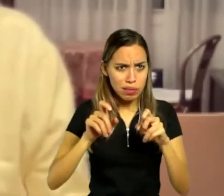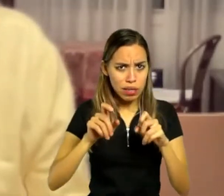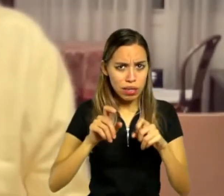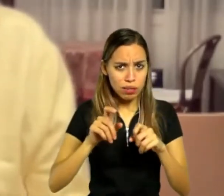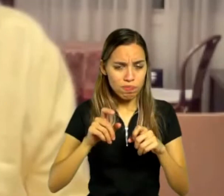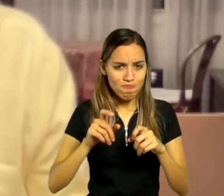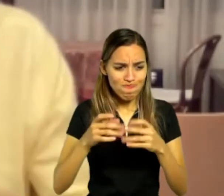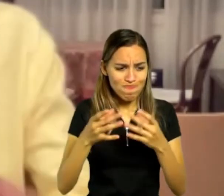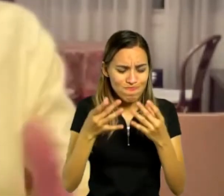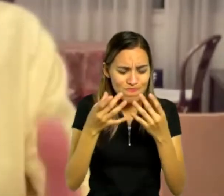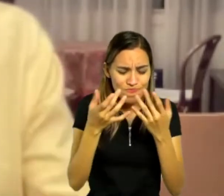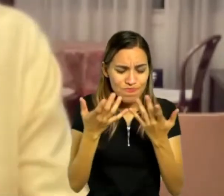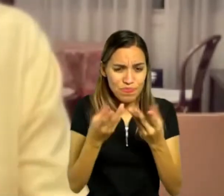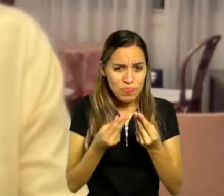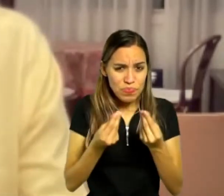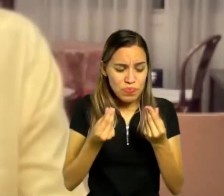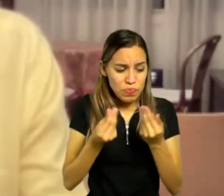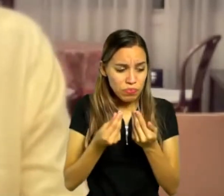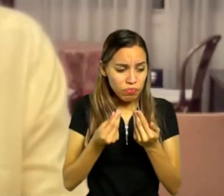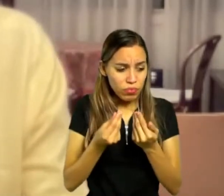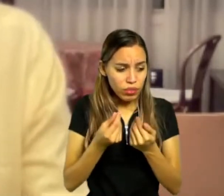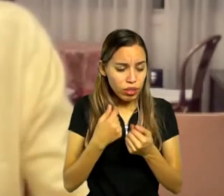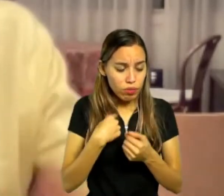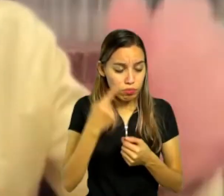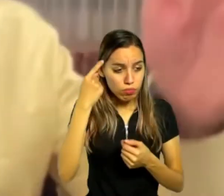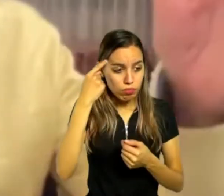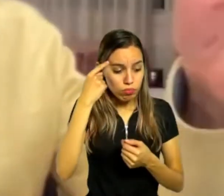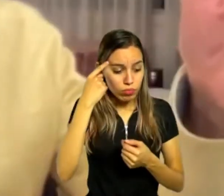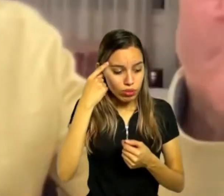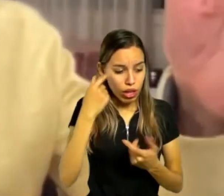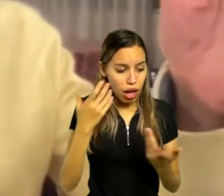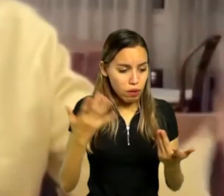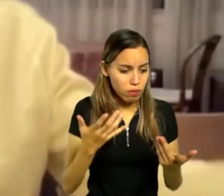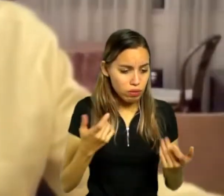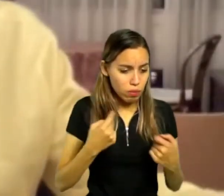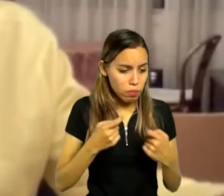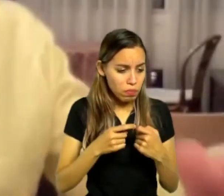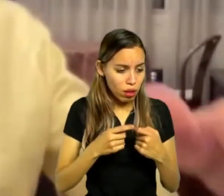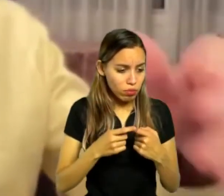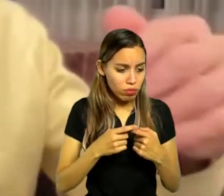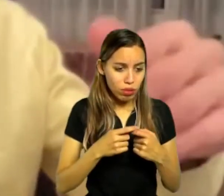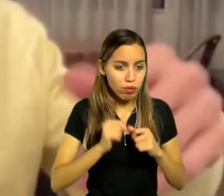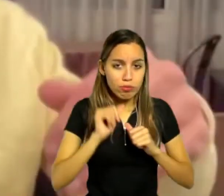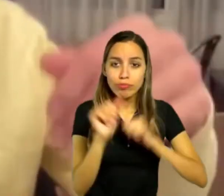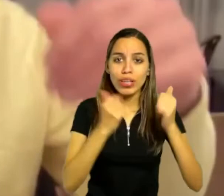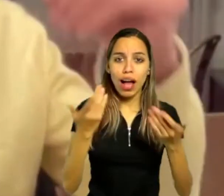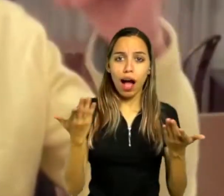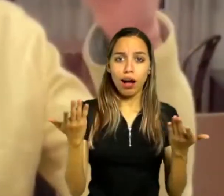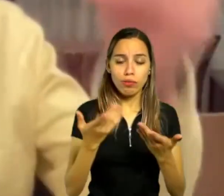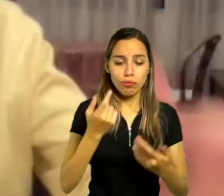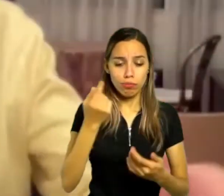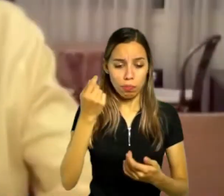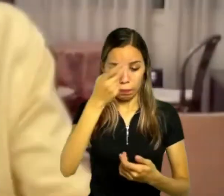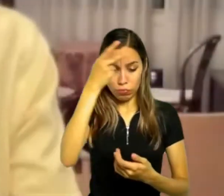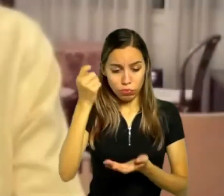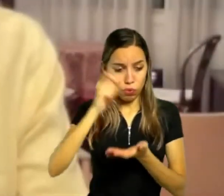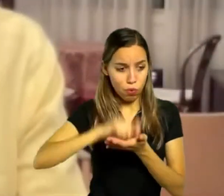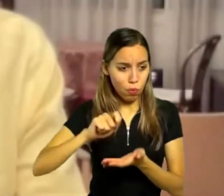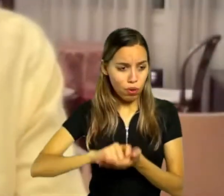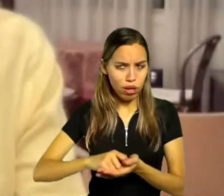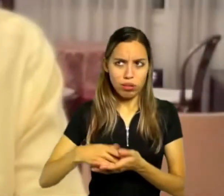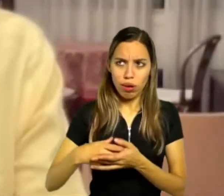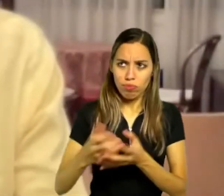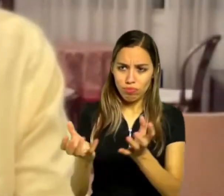transformei de um dia para o outro em escritor. O livro ganhou o Prêmio Jabuti, do melhor livro do ano, Prêmio